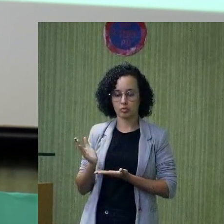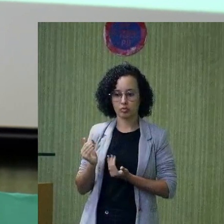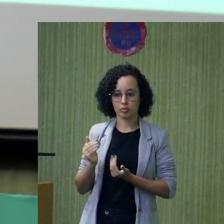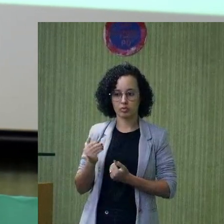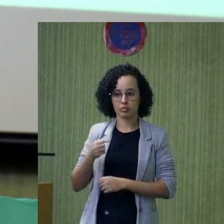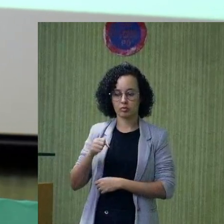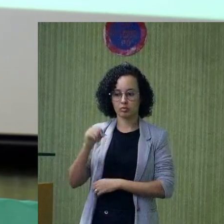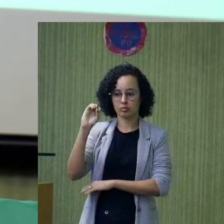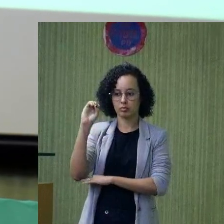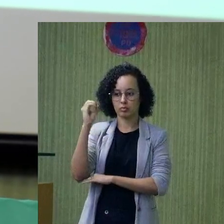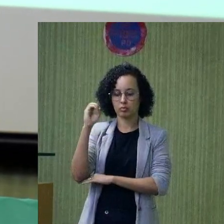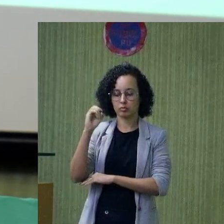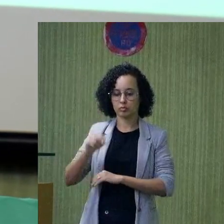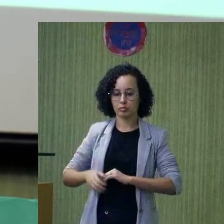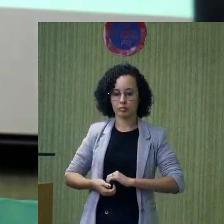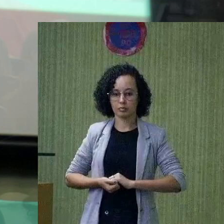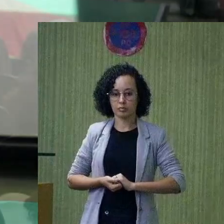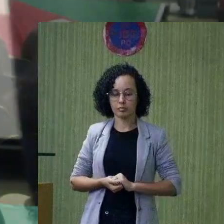a